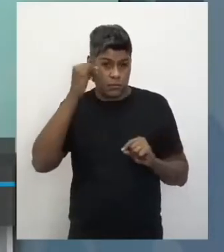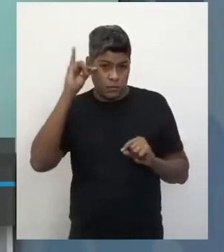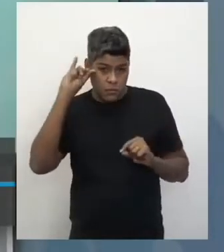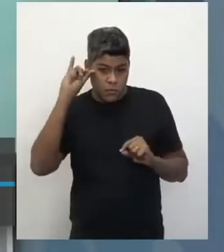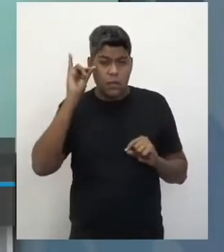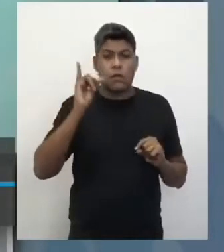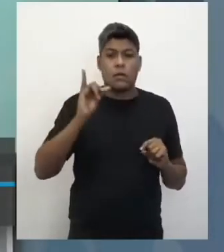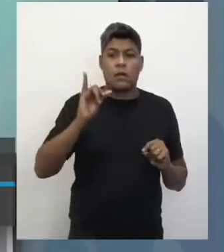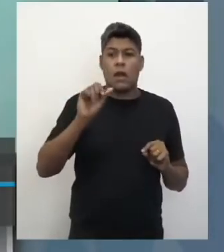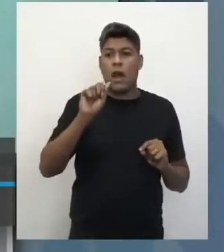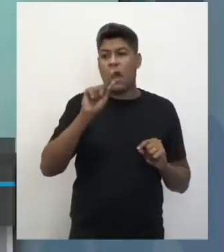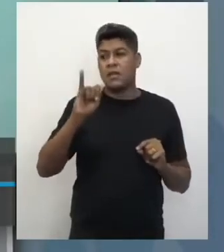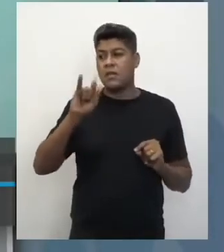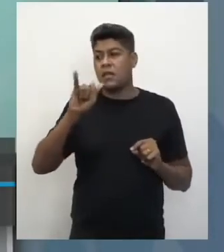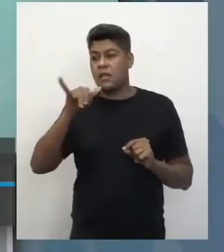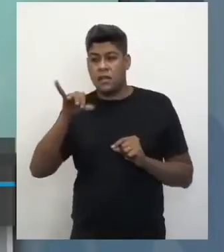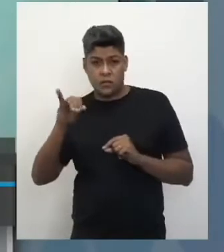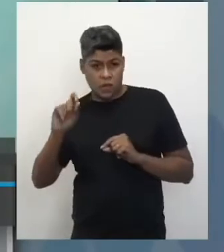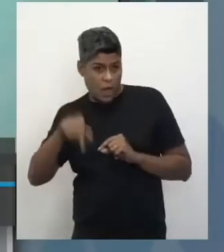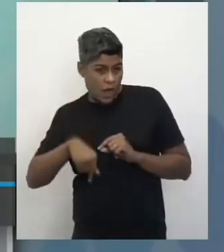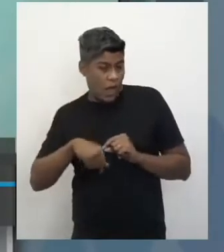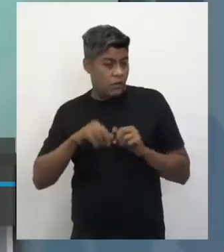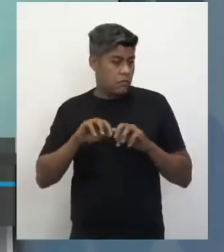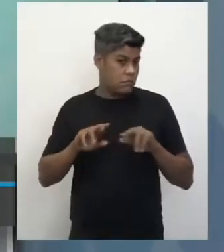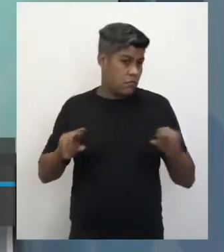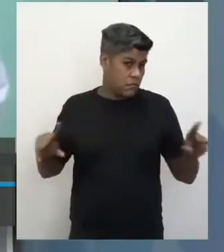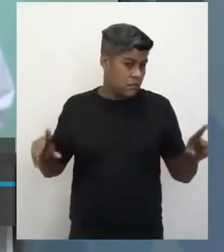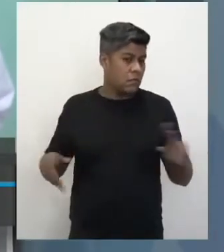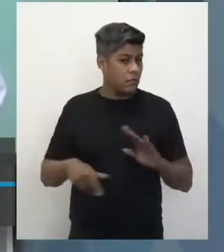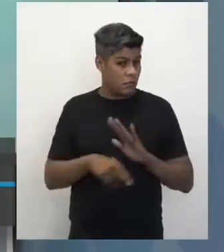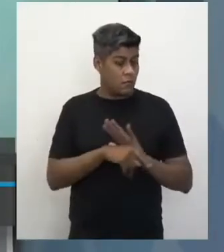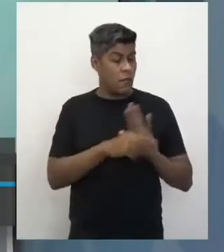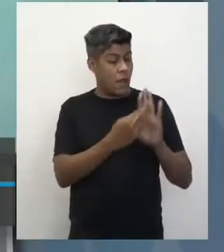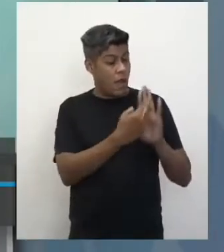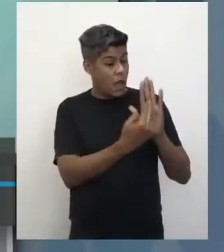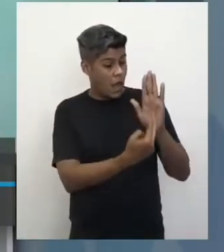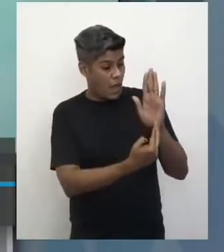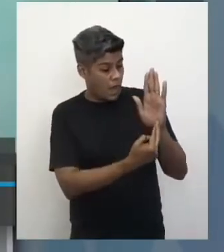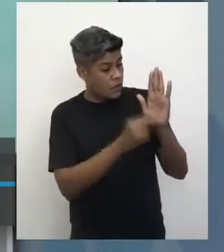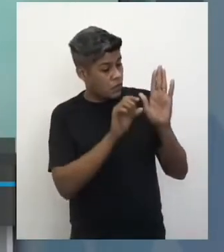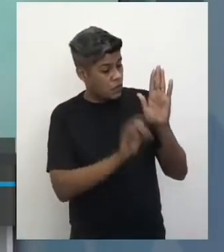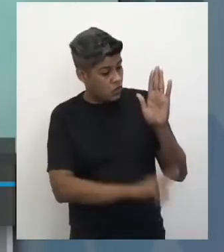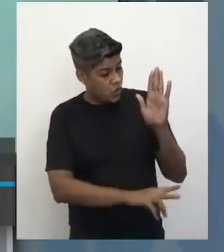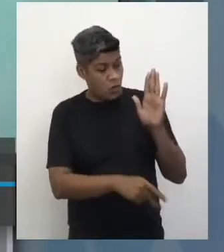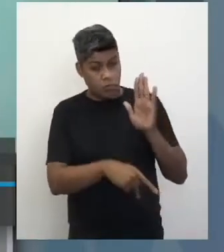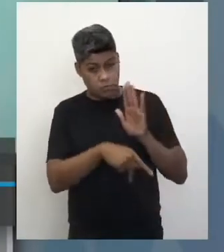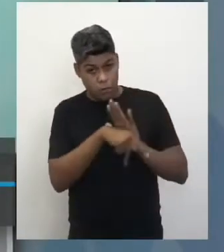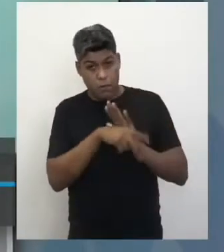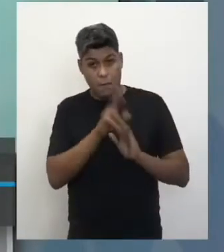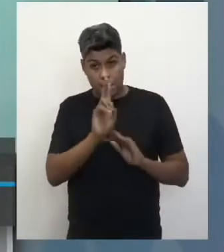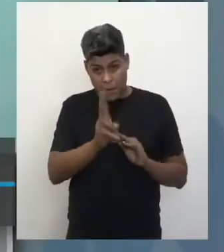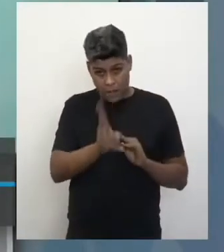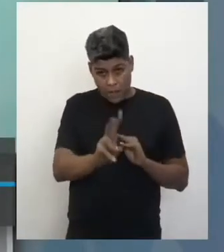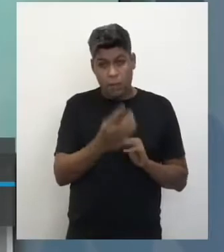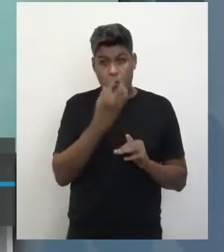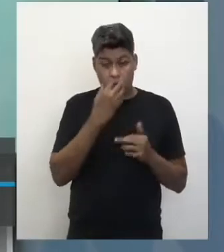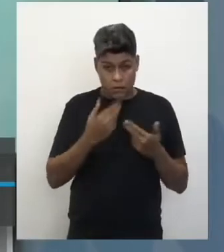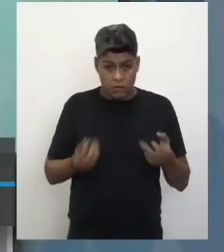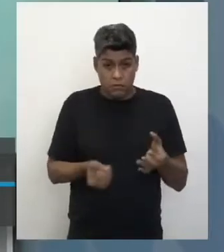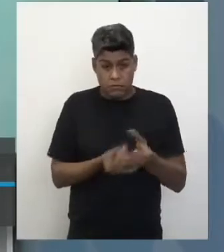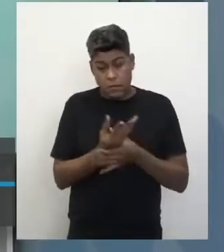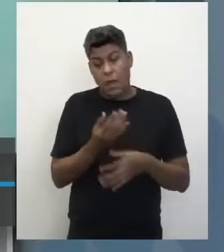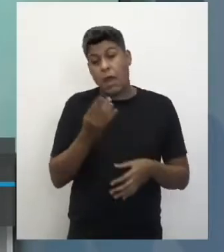asininos. Mas aí são exceções a regras, tá bom? Via de regra, somente seres da mesma espécie conseguem se reproduzir. Por isso que